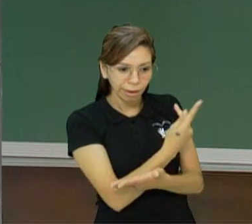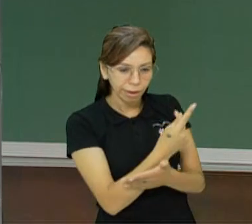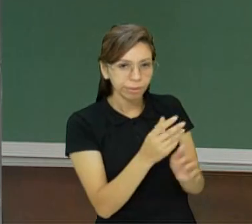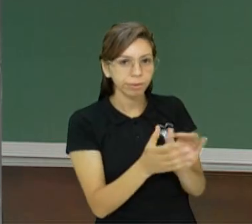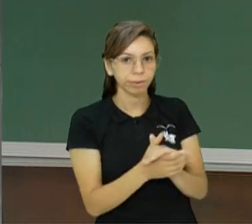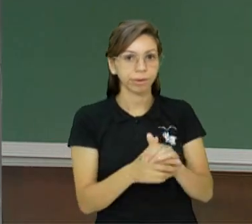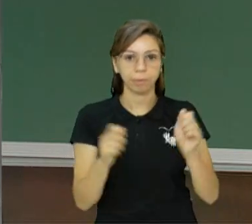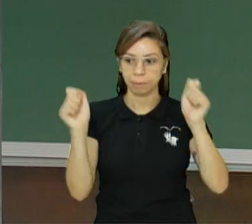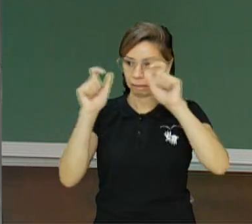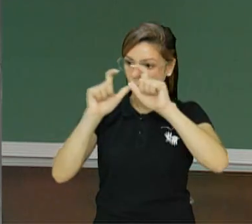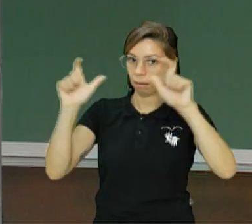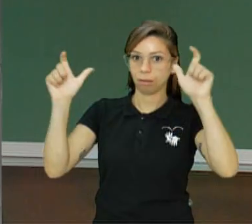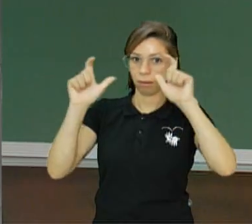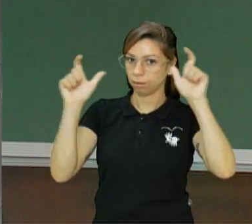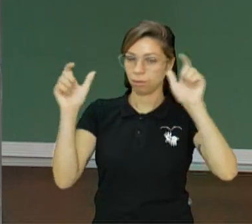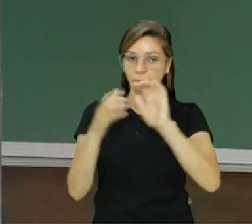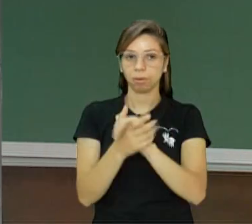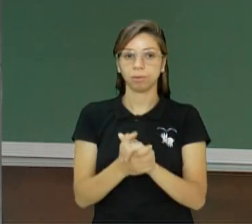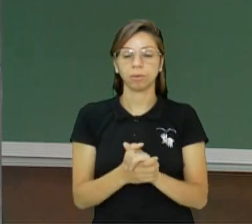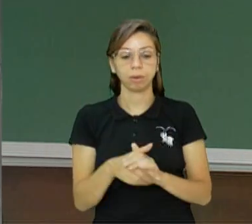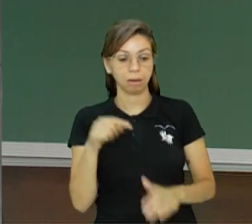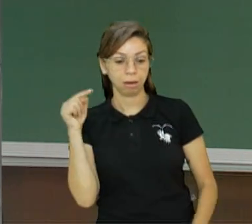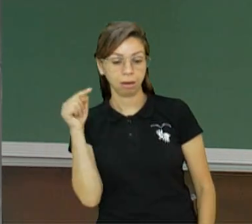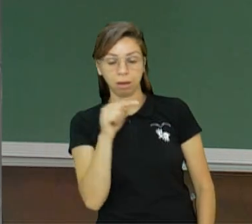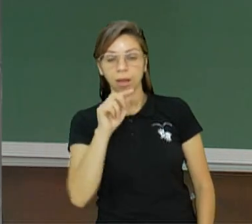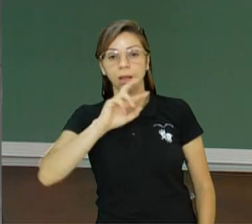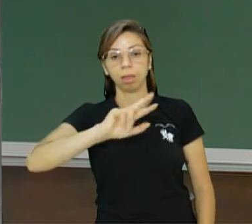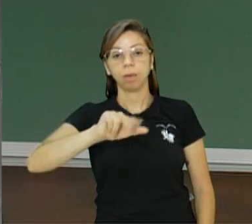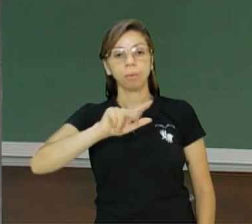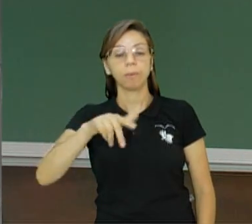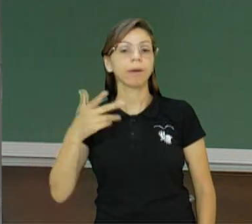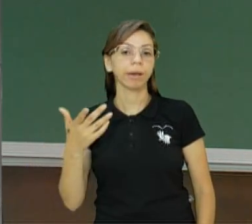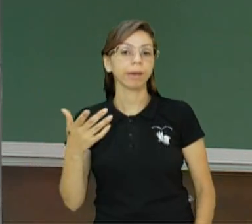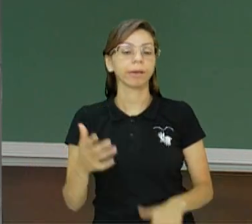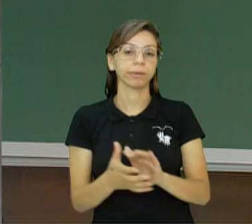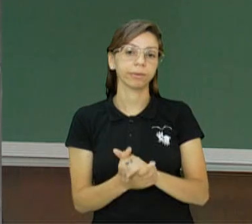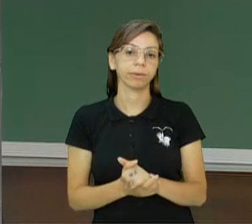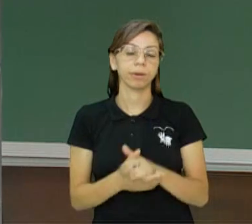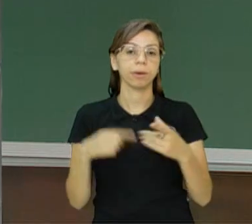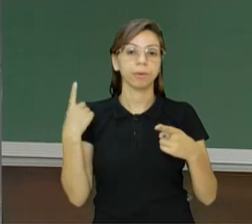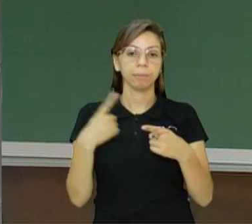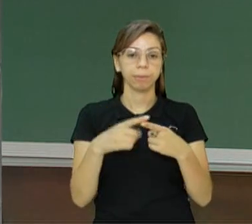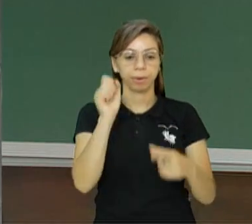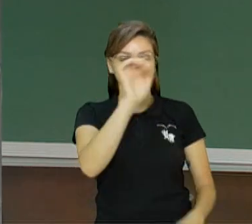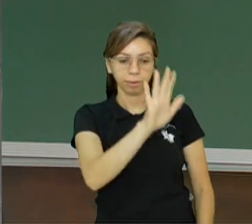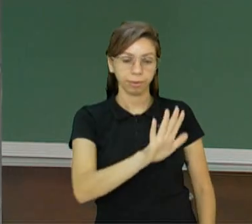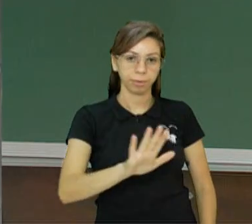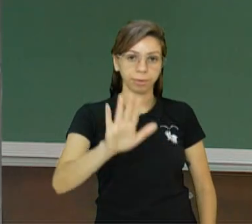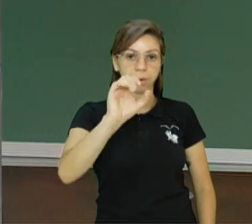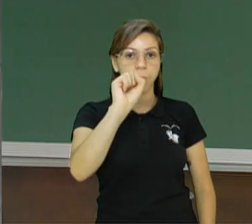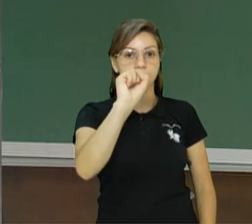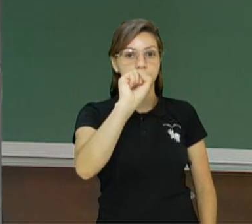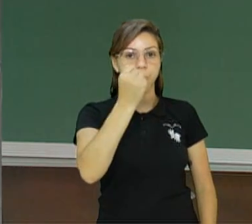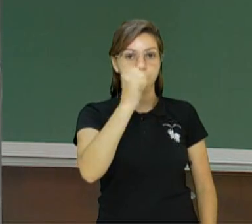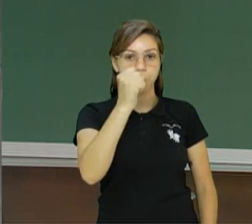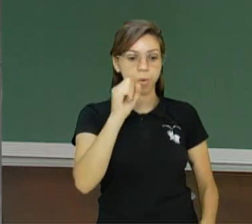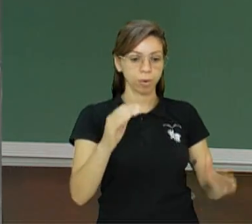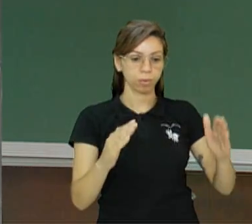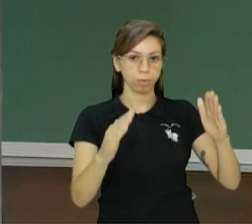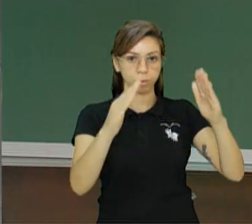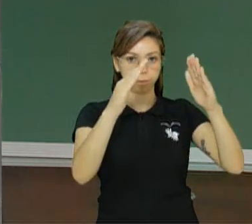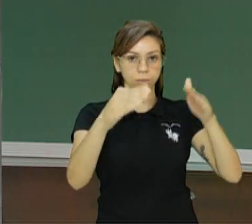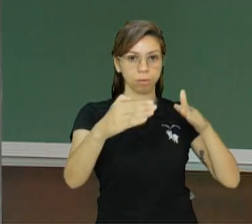Então, presta bem atenção. O octógono, por que ele não é um octógono? Porque o octógono é uma figura com 8 lados, é uma